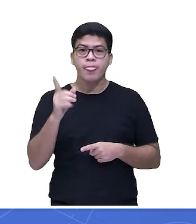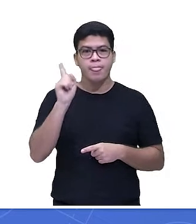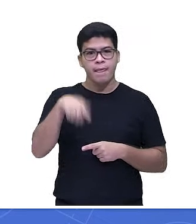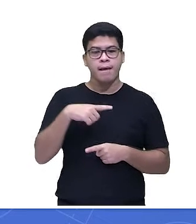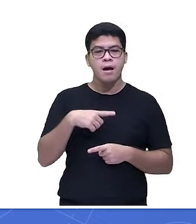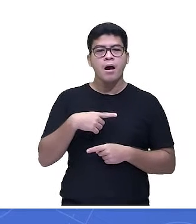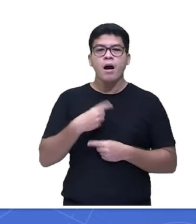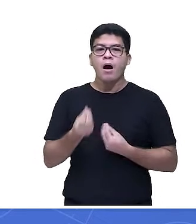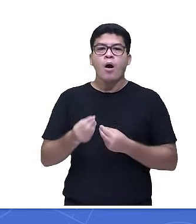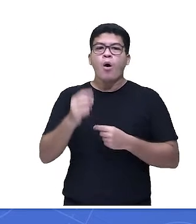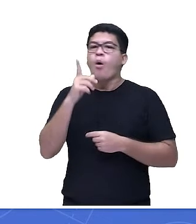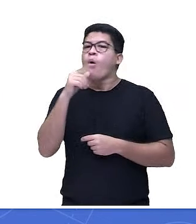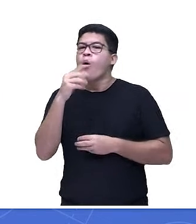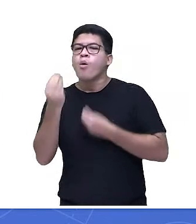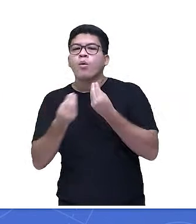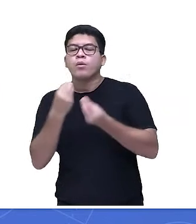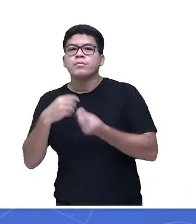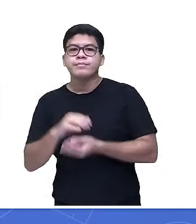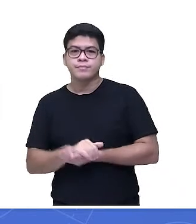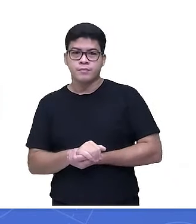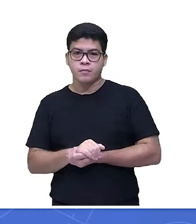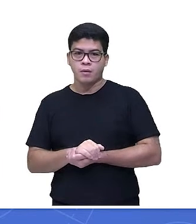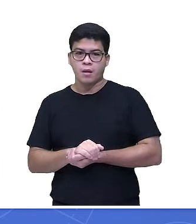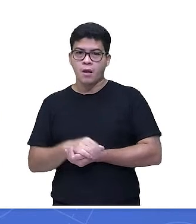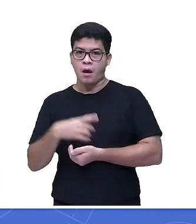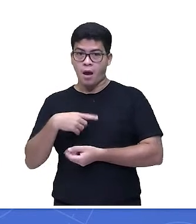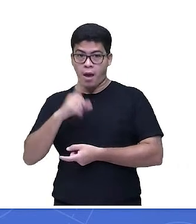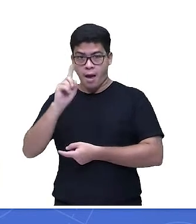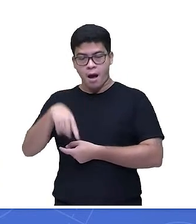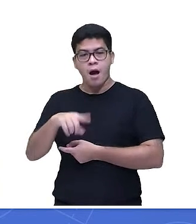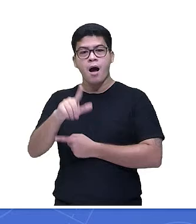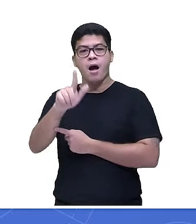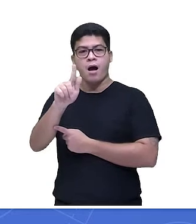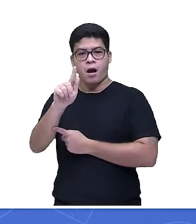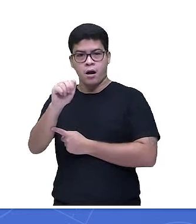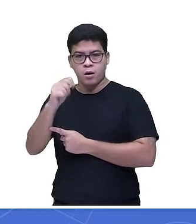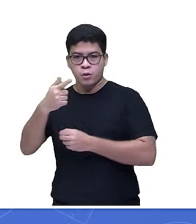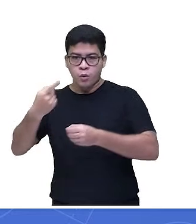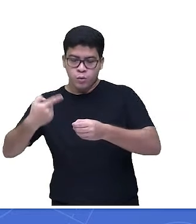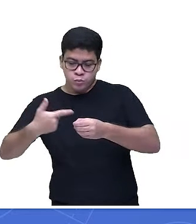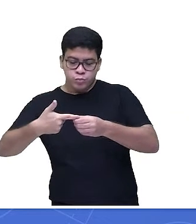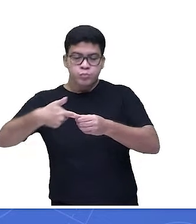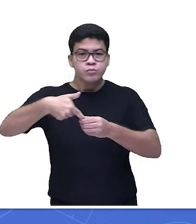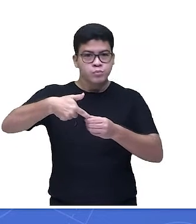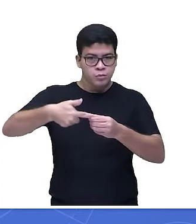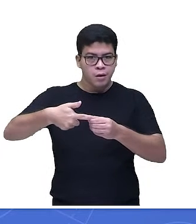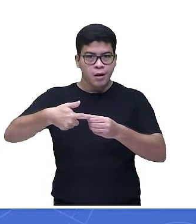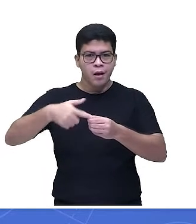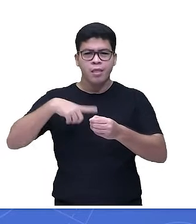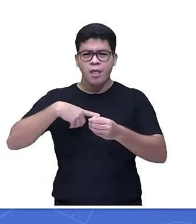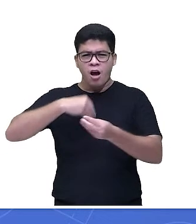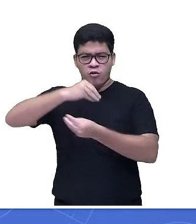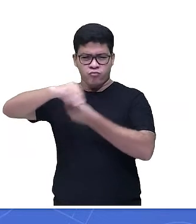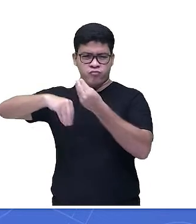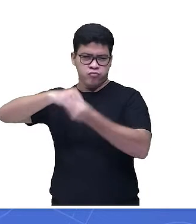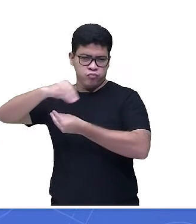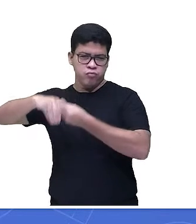a gasolina, que é uma mistura de vários hidrocarbonetos.